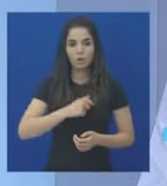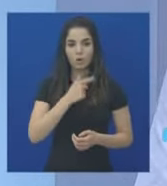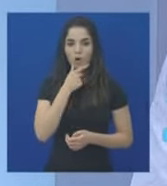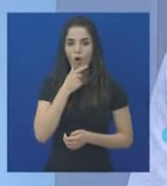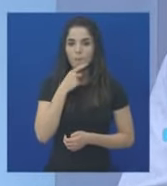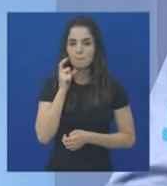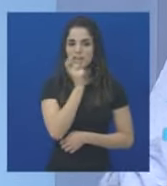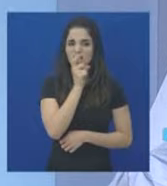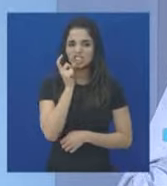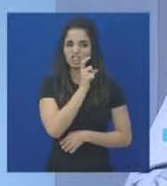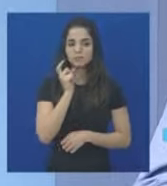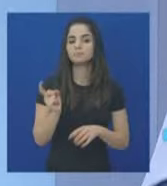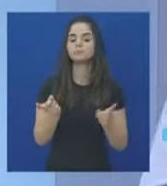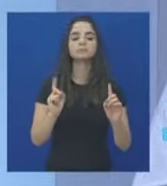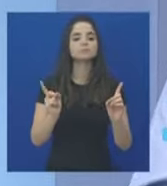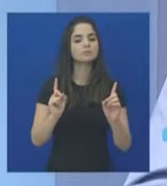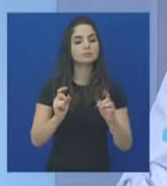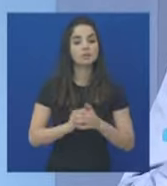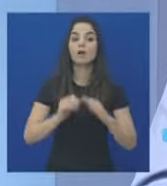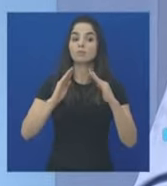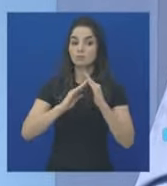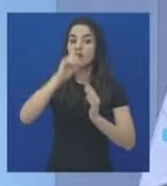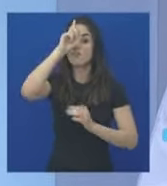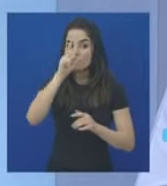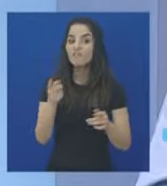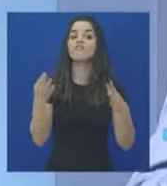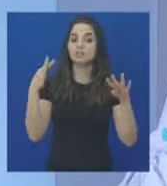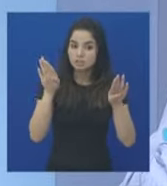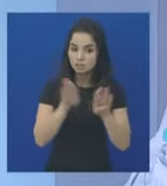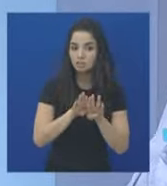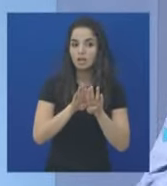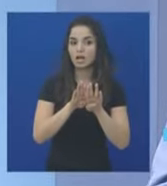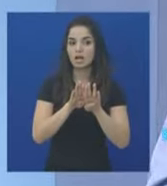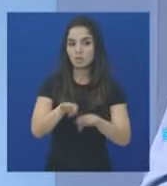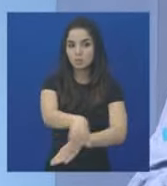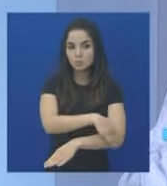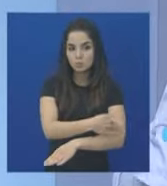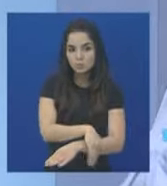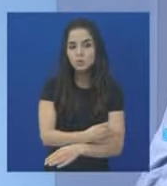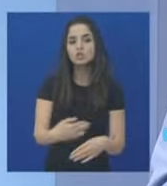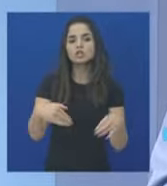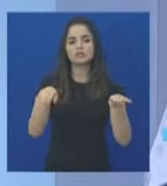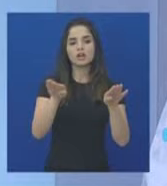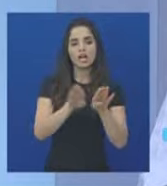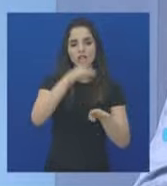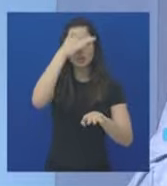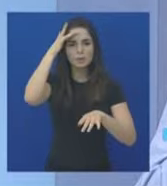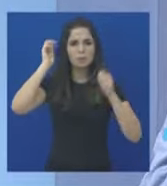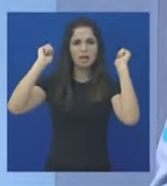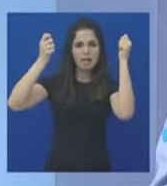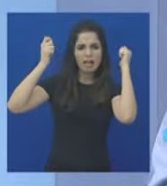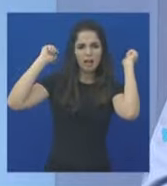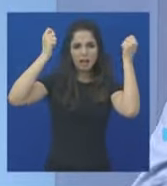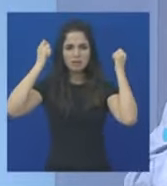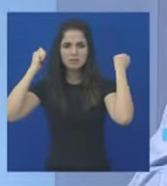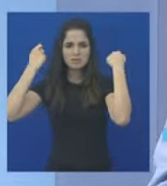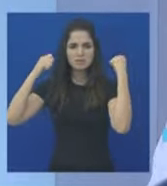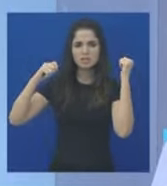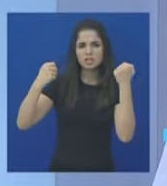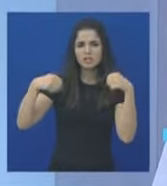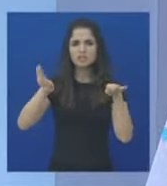mentiras. O hospital de Itamoio foi fechado, a rodovia foi fechada, os moradores de Itamoio fizeram manifestação, fecharam a